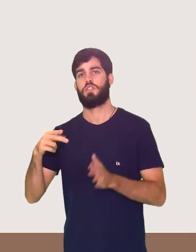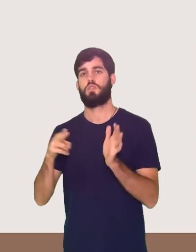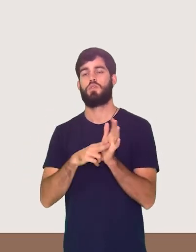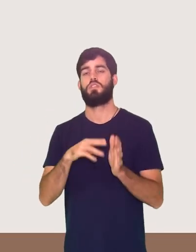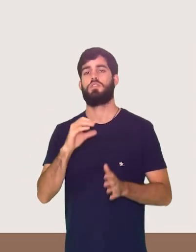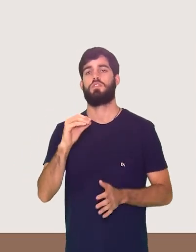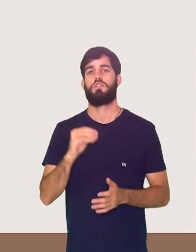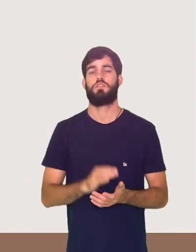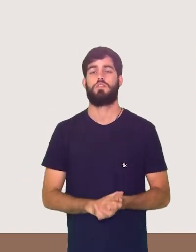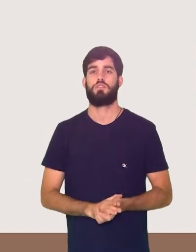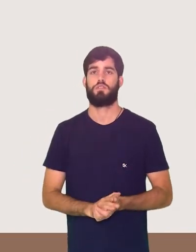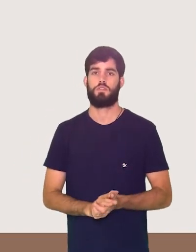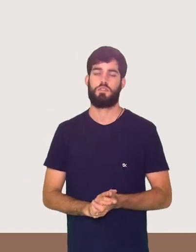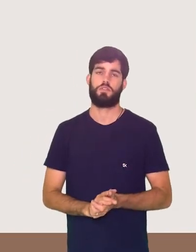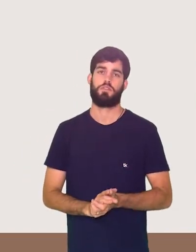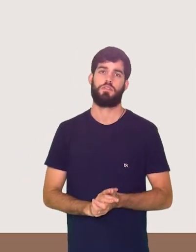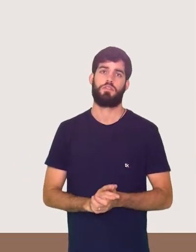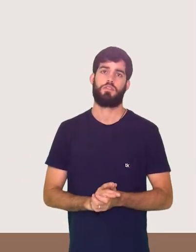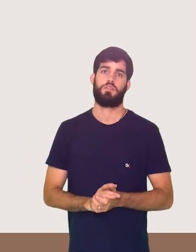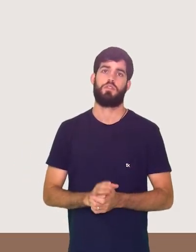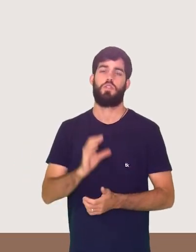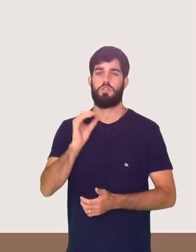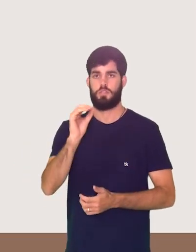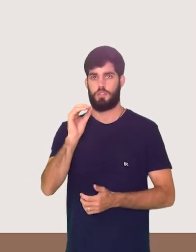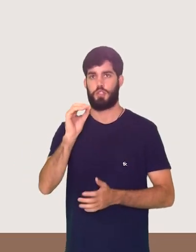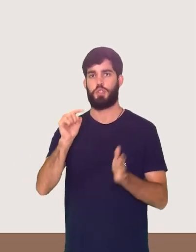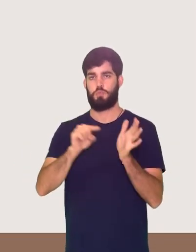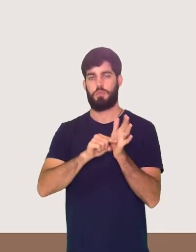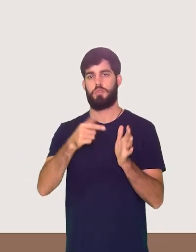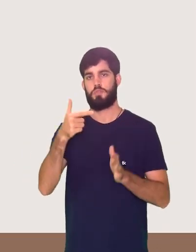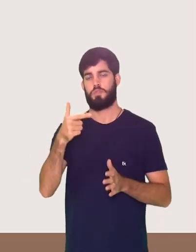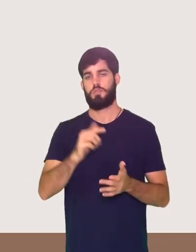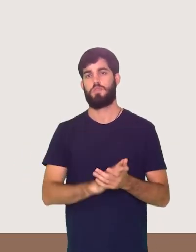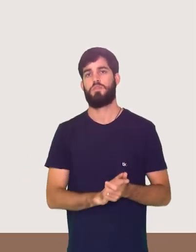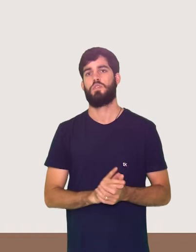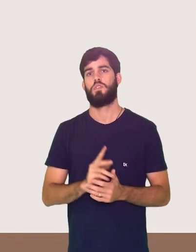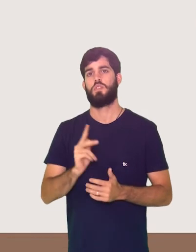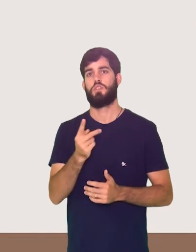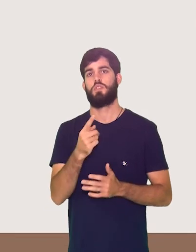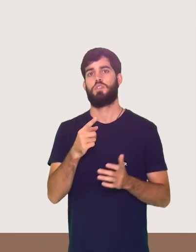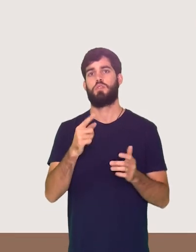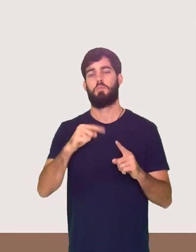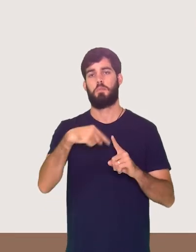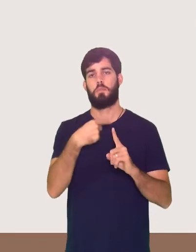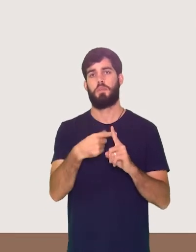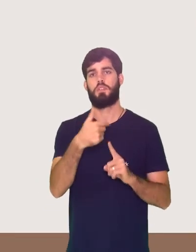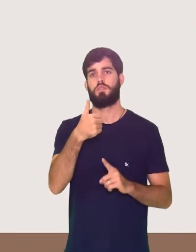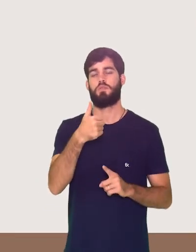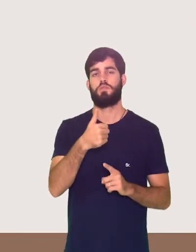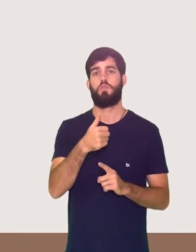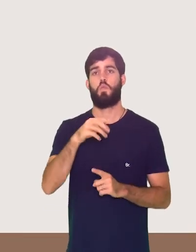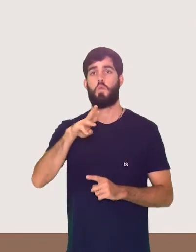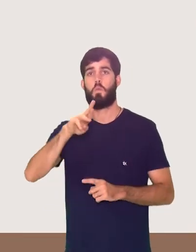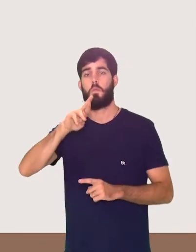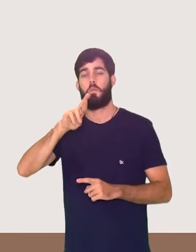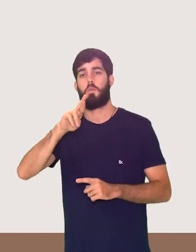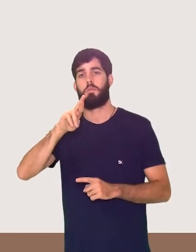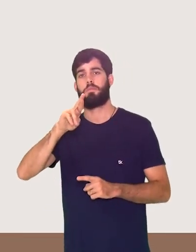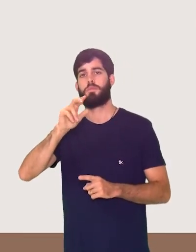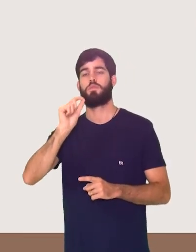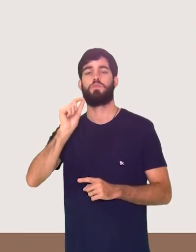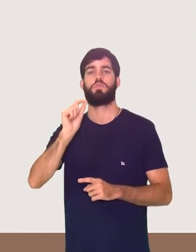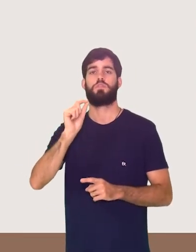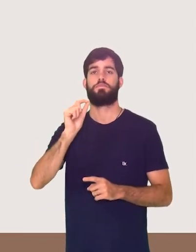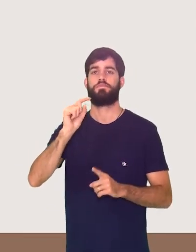o oxigênio a gente coloca menos 2, o hidrogênio coloca mais 1, e o bromo no meio a gente coloca X.